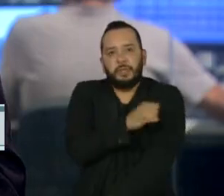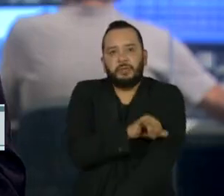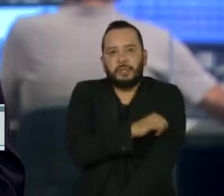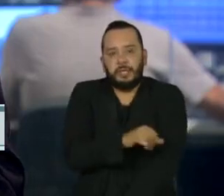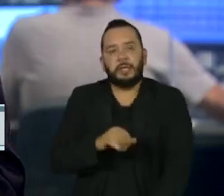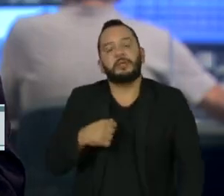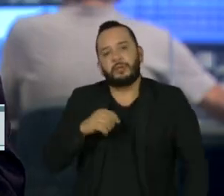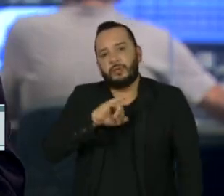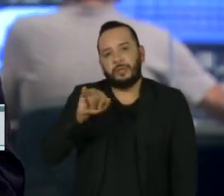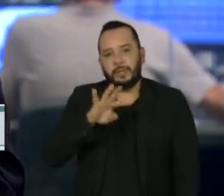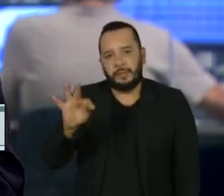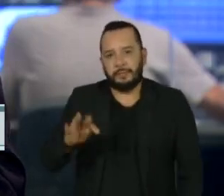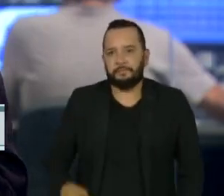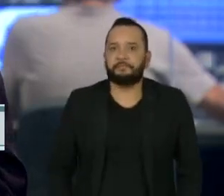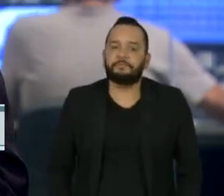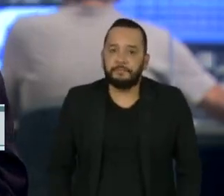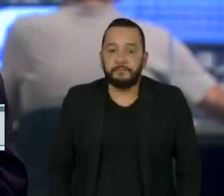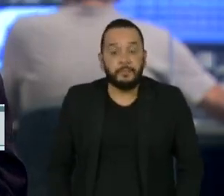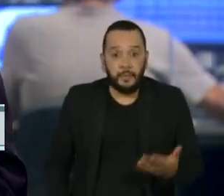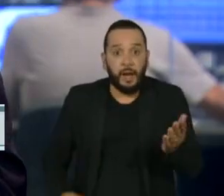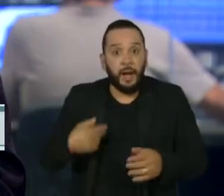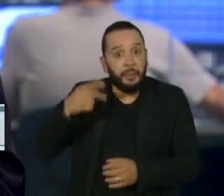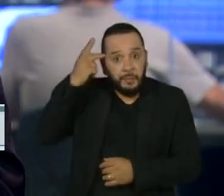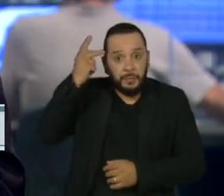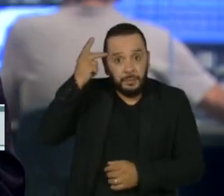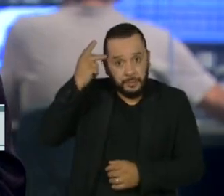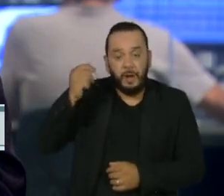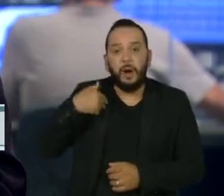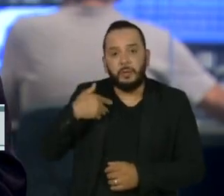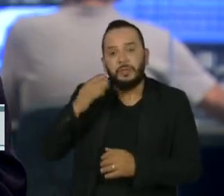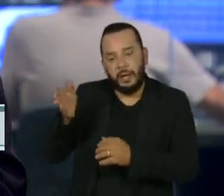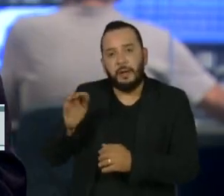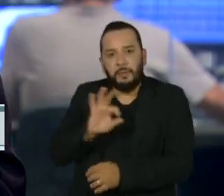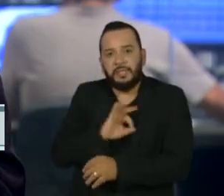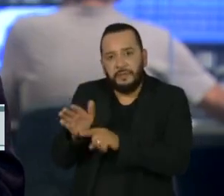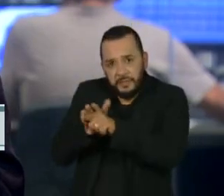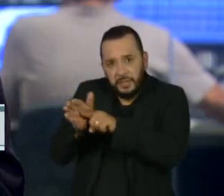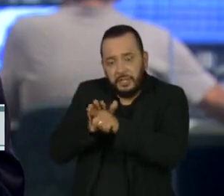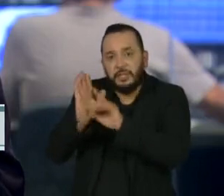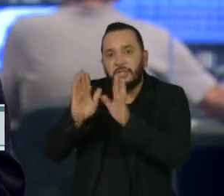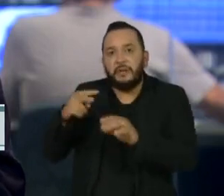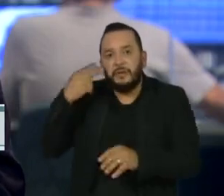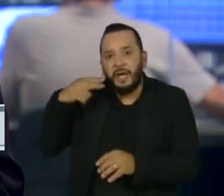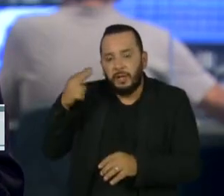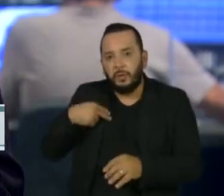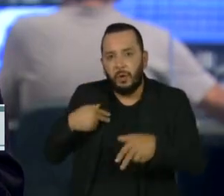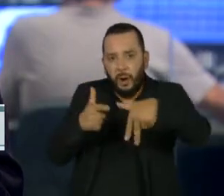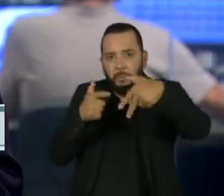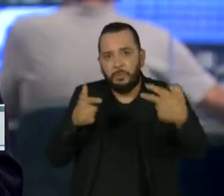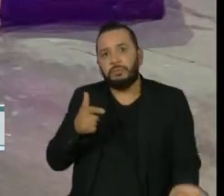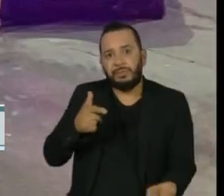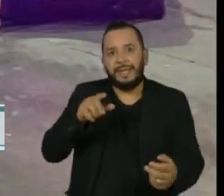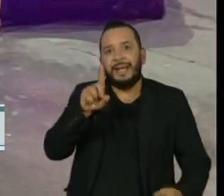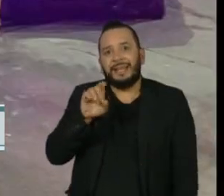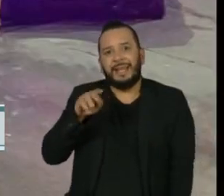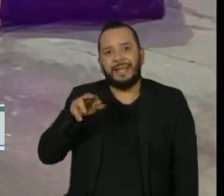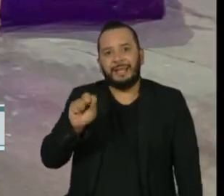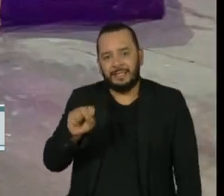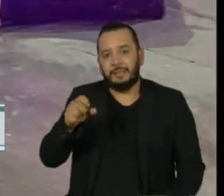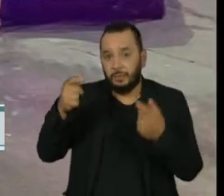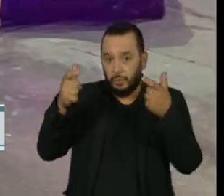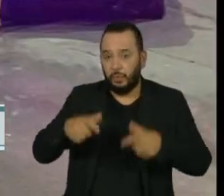a polícia de São Paulo investiga a morte do vereador Denis Lucas de Itapevi na região metropolitana da capital